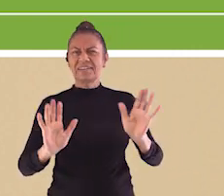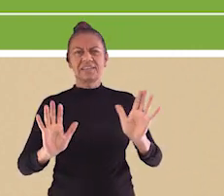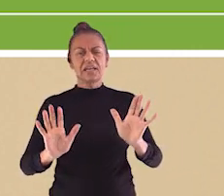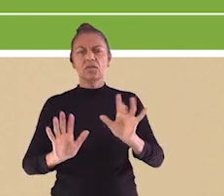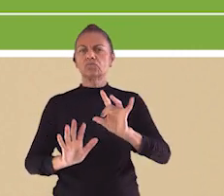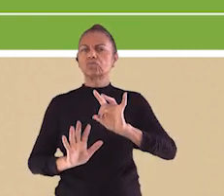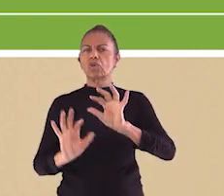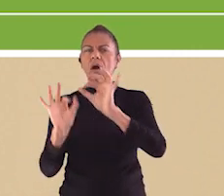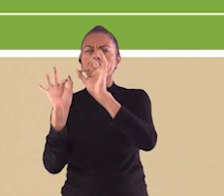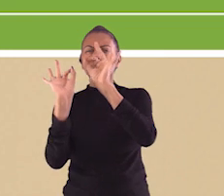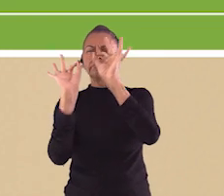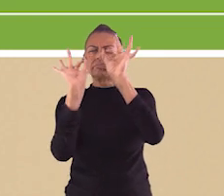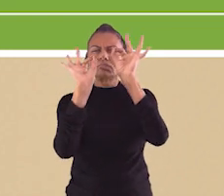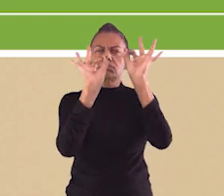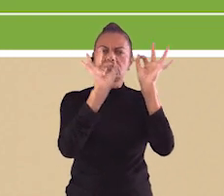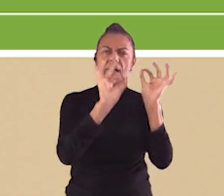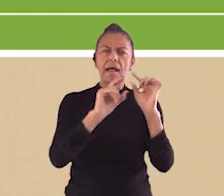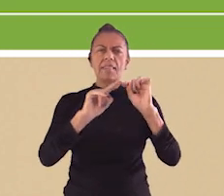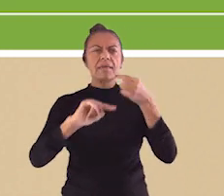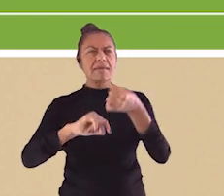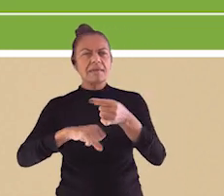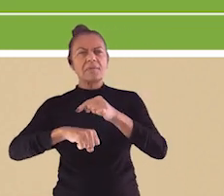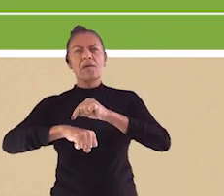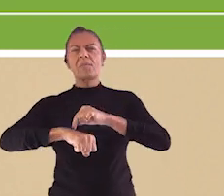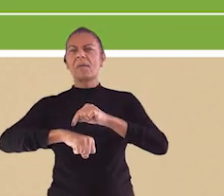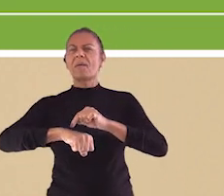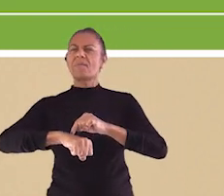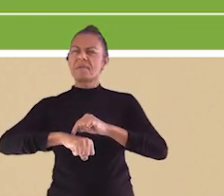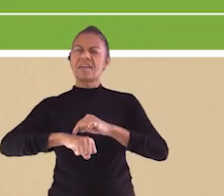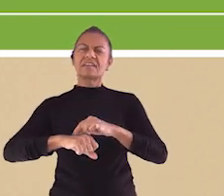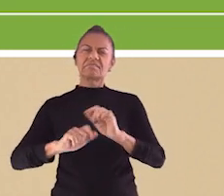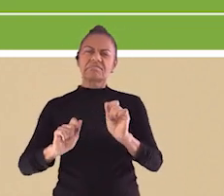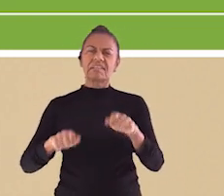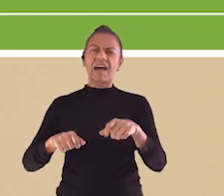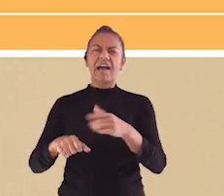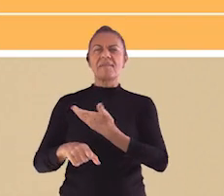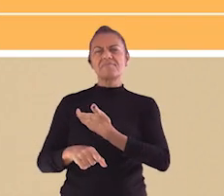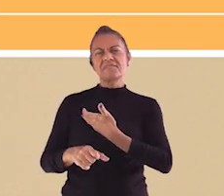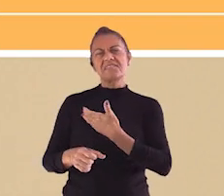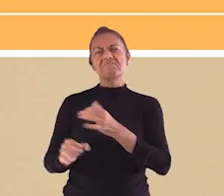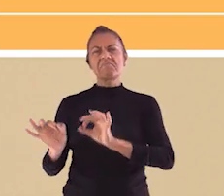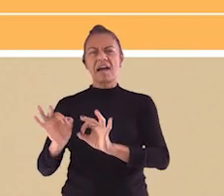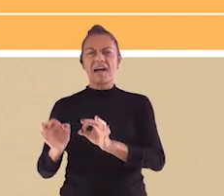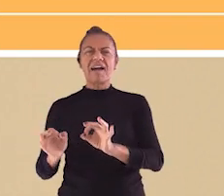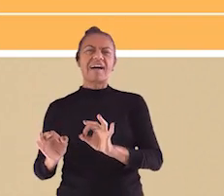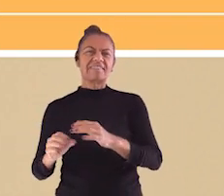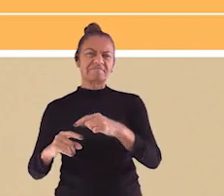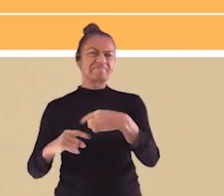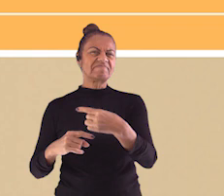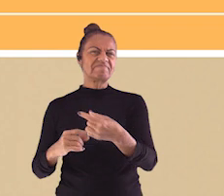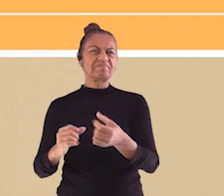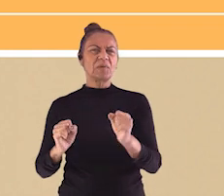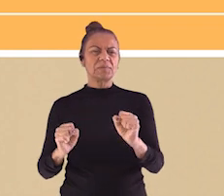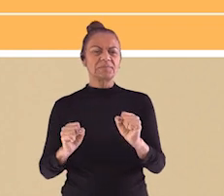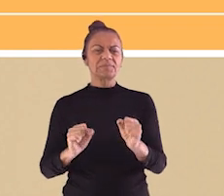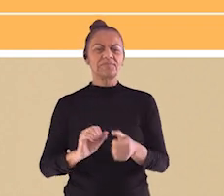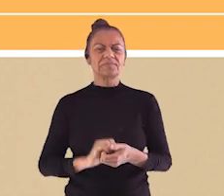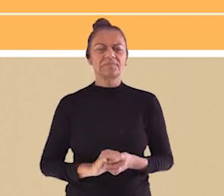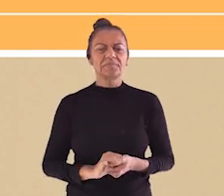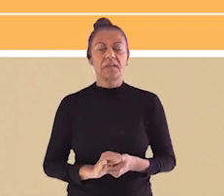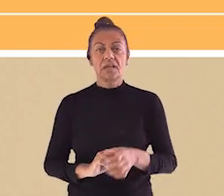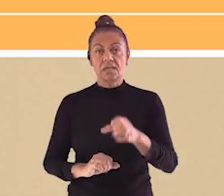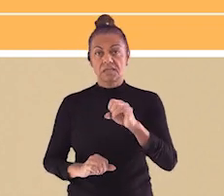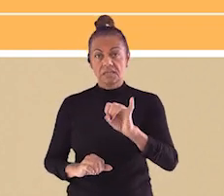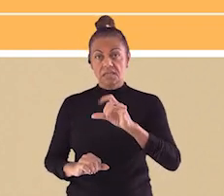sua família ou com os colegas de turma. E se já estiver com tudo em mãos, pode escrever em